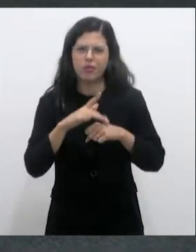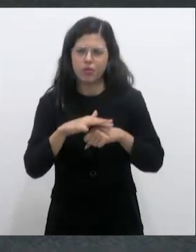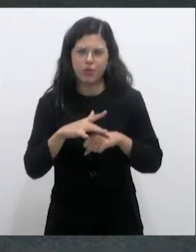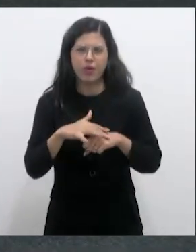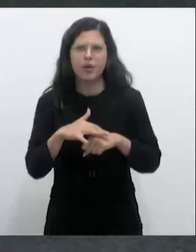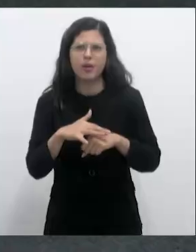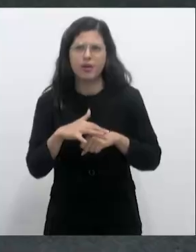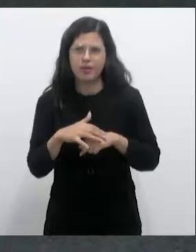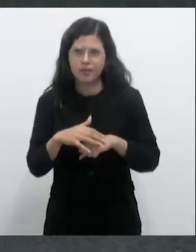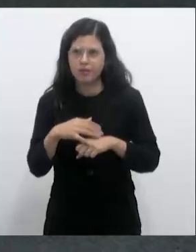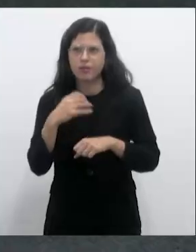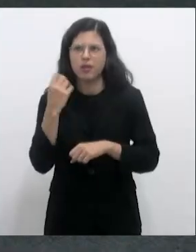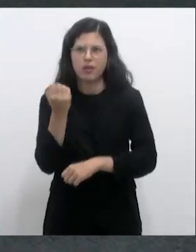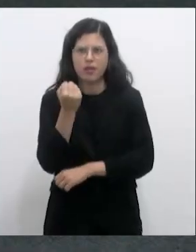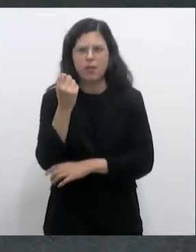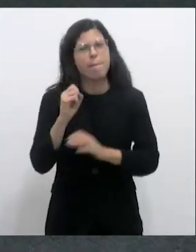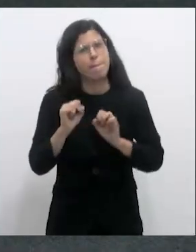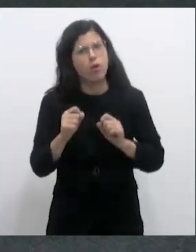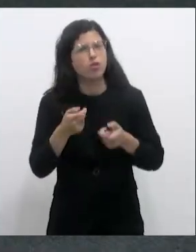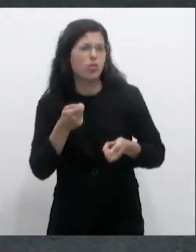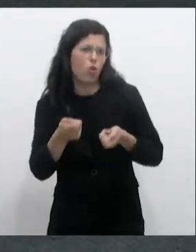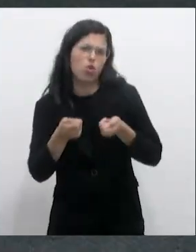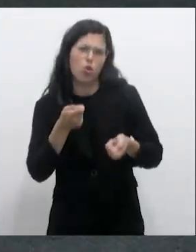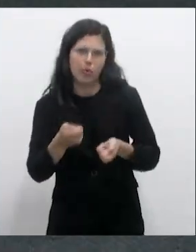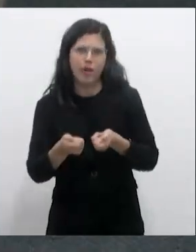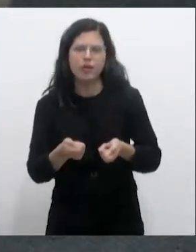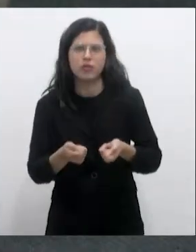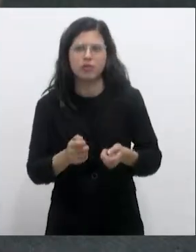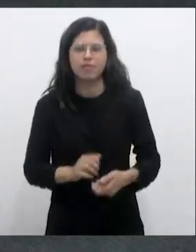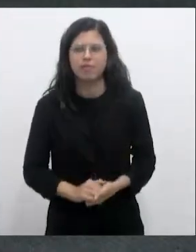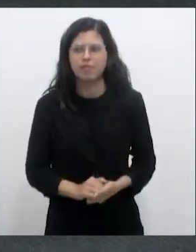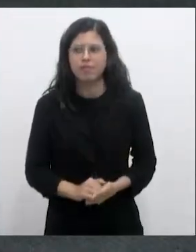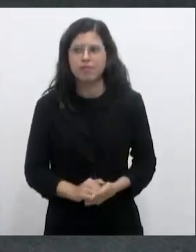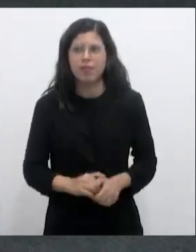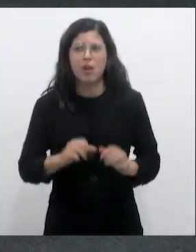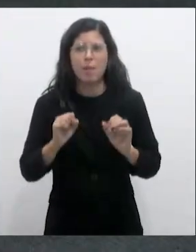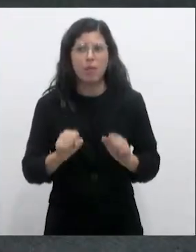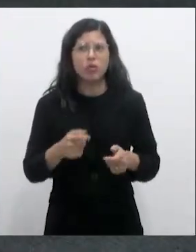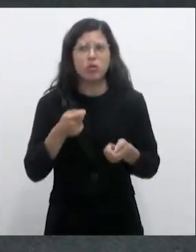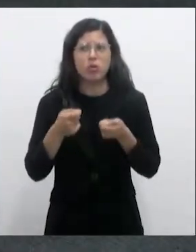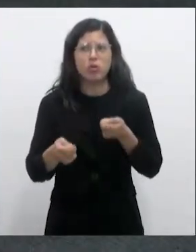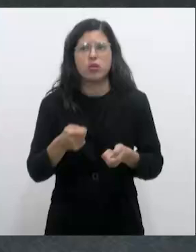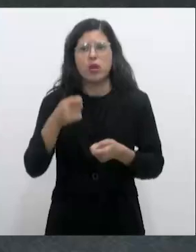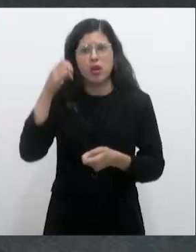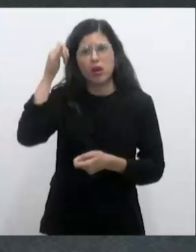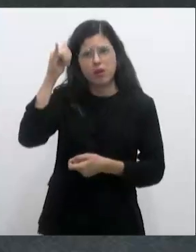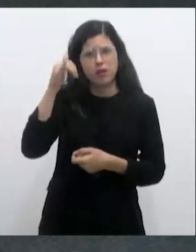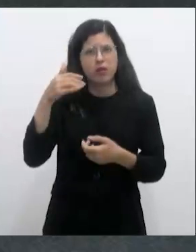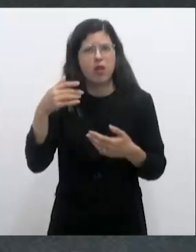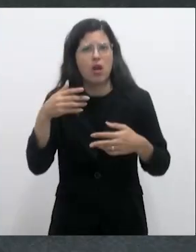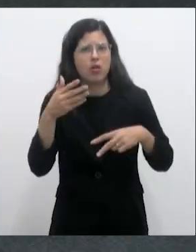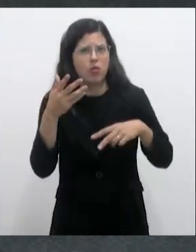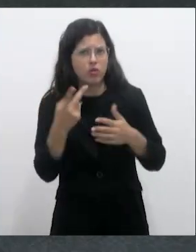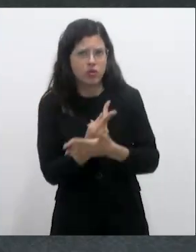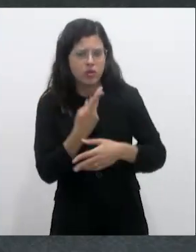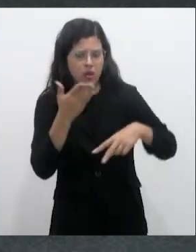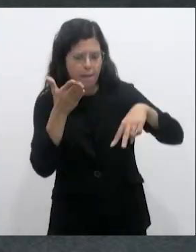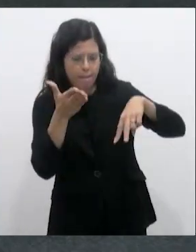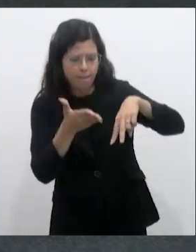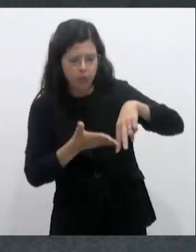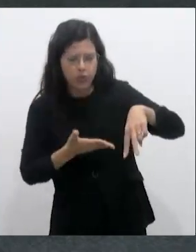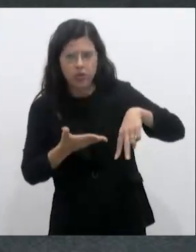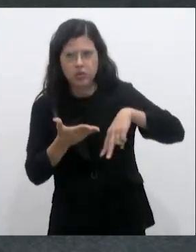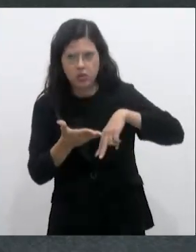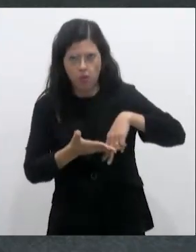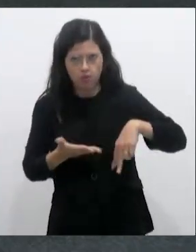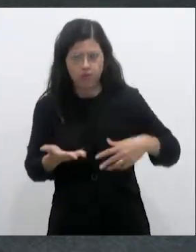cruel e que pode ser controlada. Ela pode ser muito controlada, evitando a amputação, a perda dos